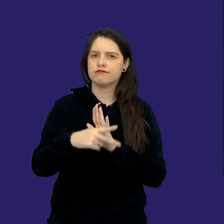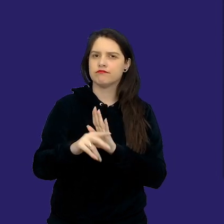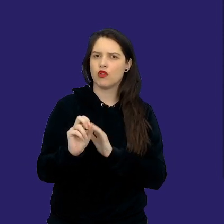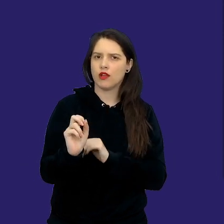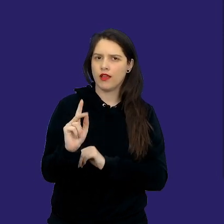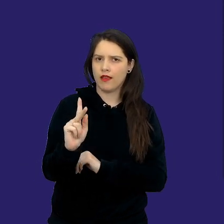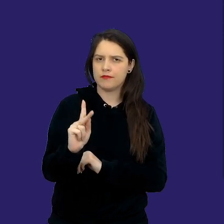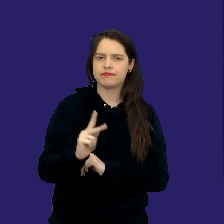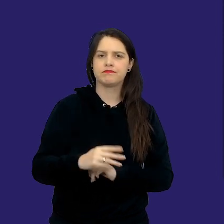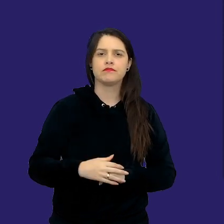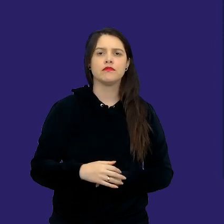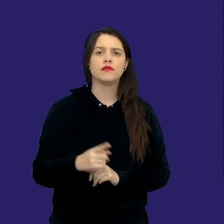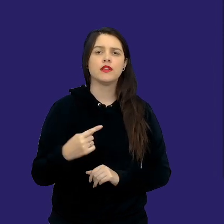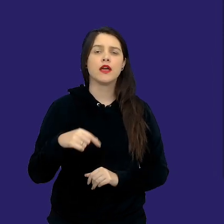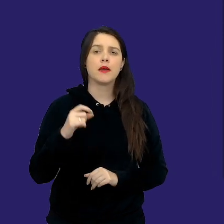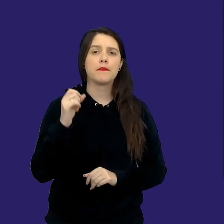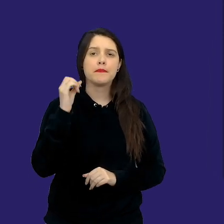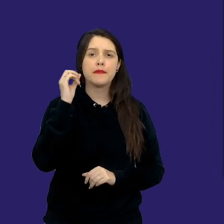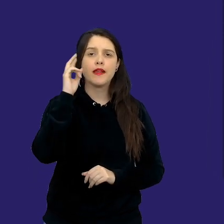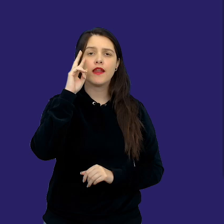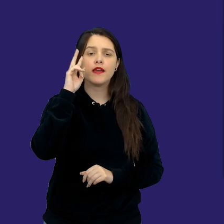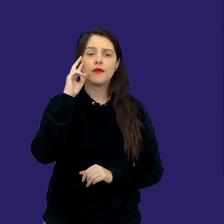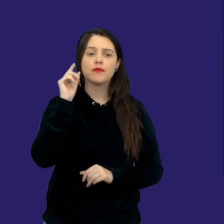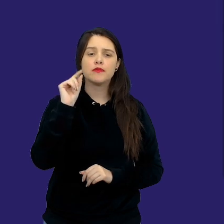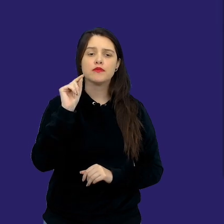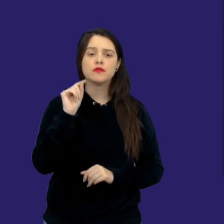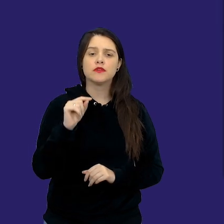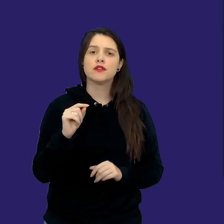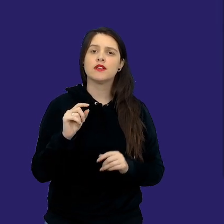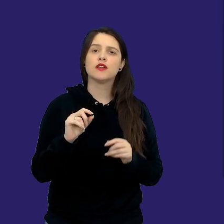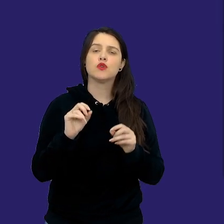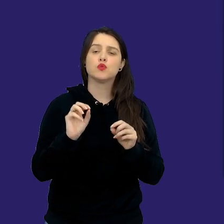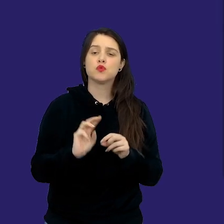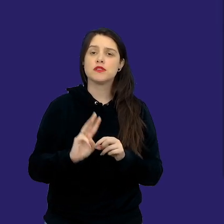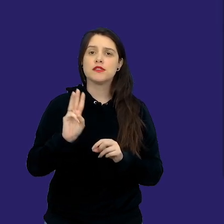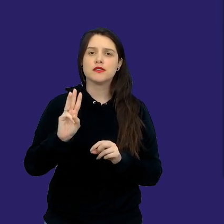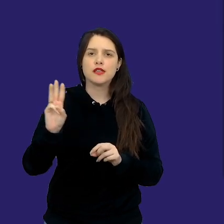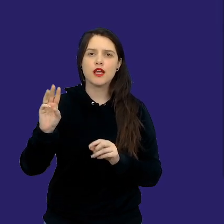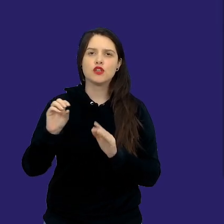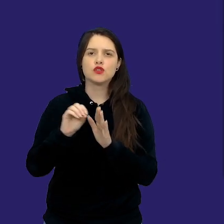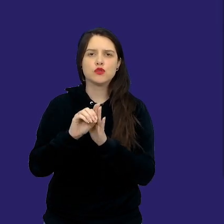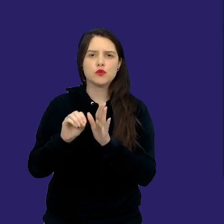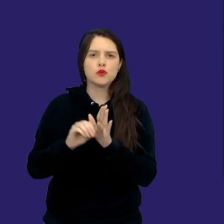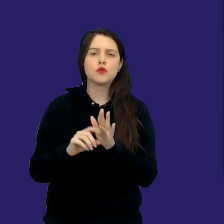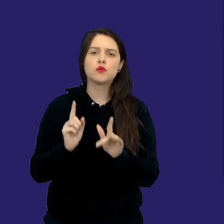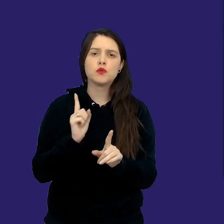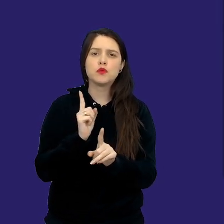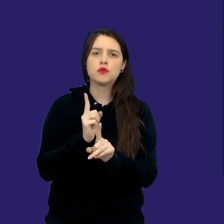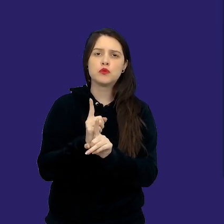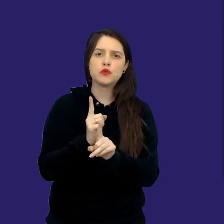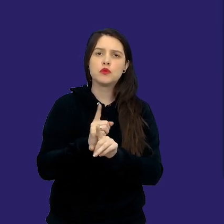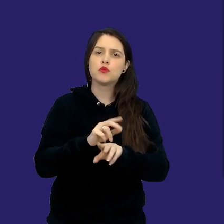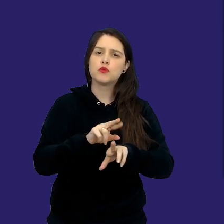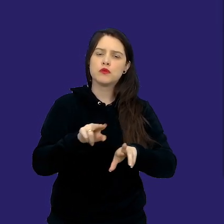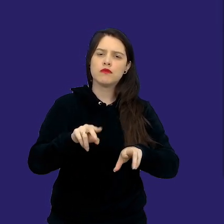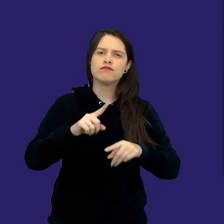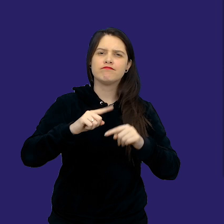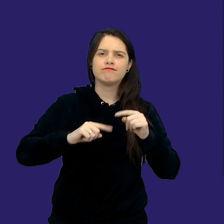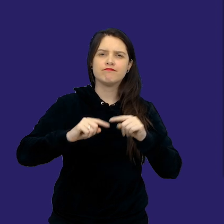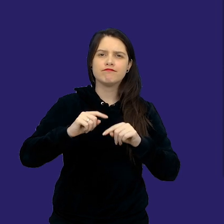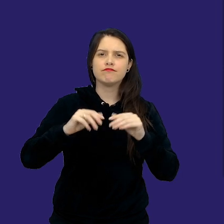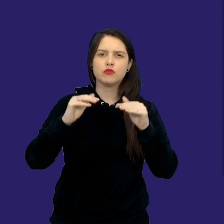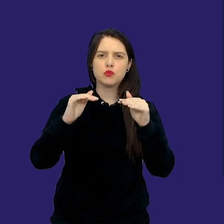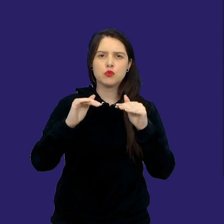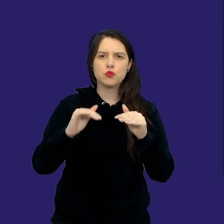ok? Então, vale lembrar também que no site da EFAP vocês também encontram os demais materiais